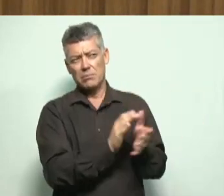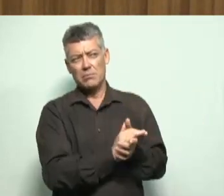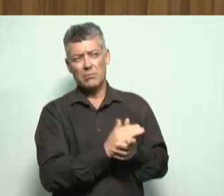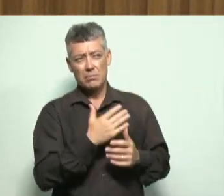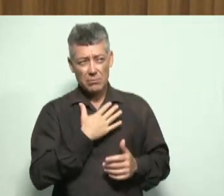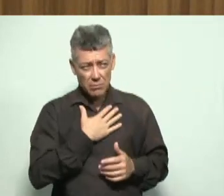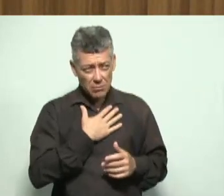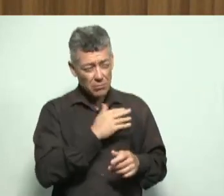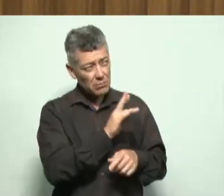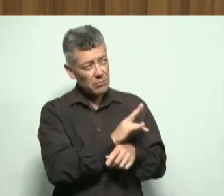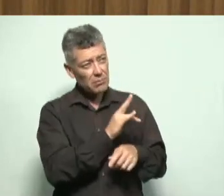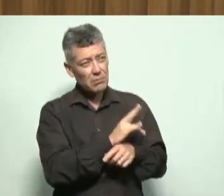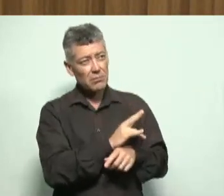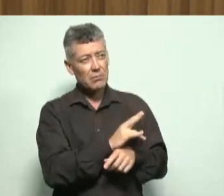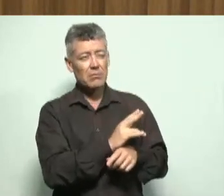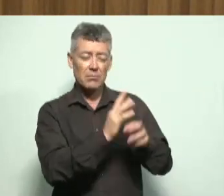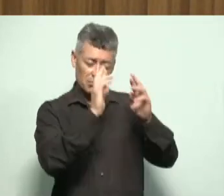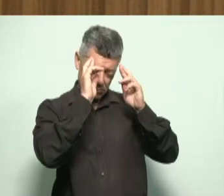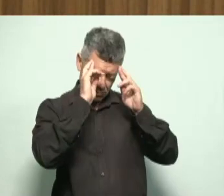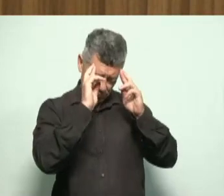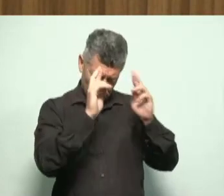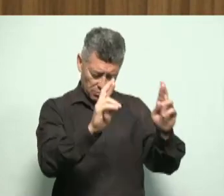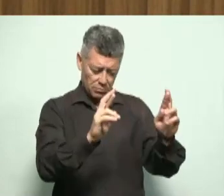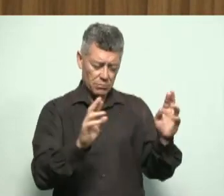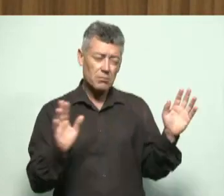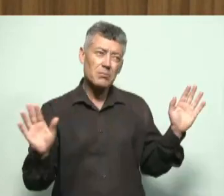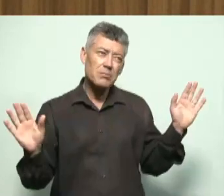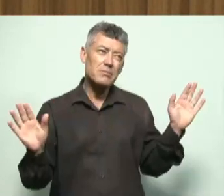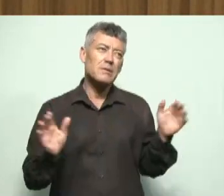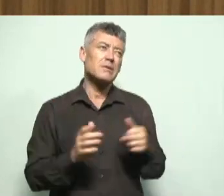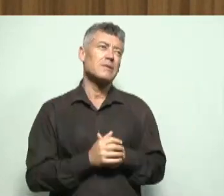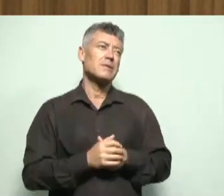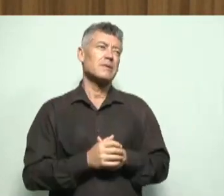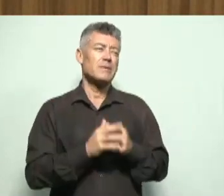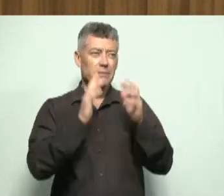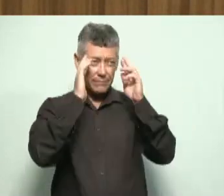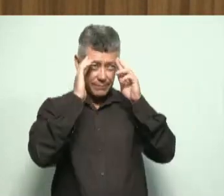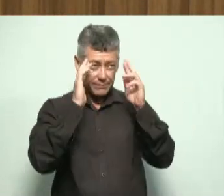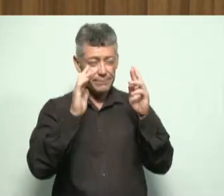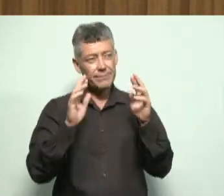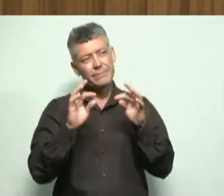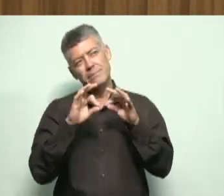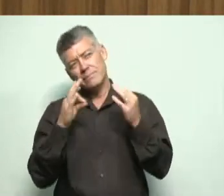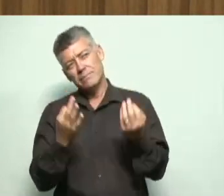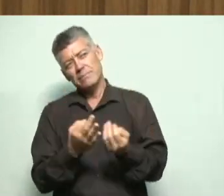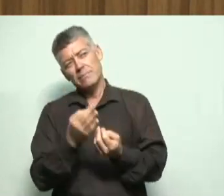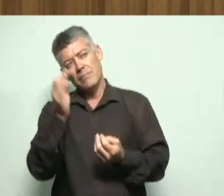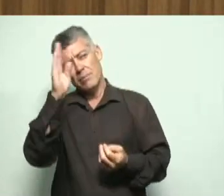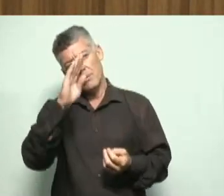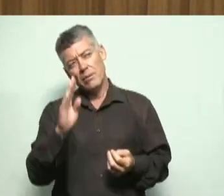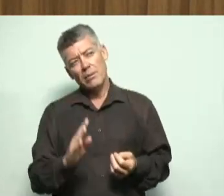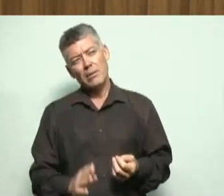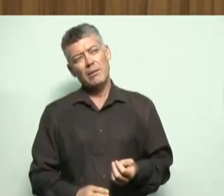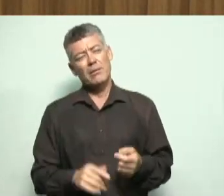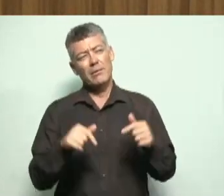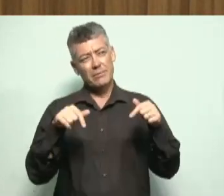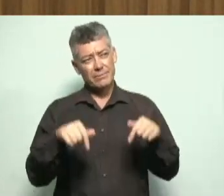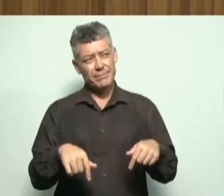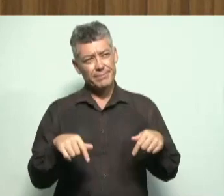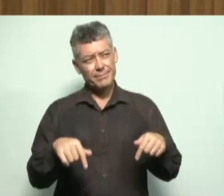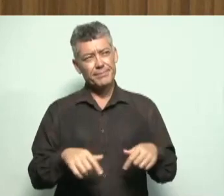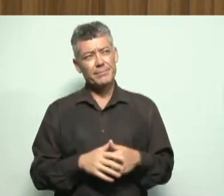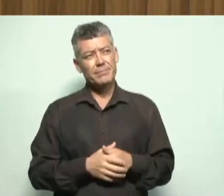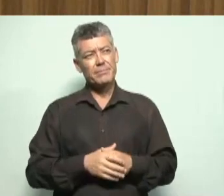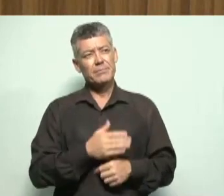estou defendendo aqui é o respeito. É o respeito com a família brasileira, é o respeito com quem é homossexual, que muitos dos